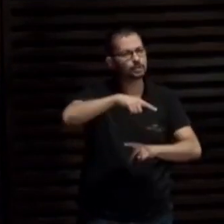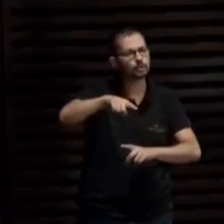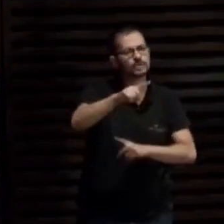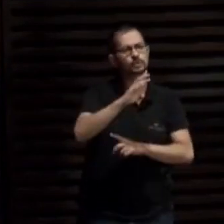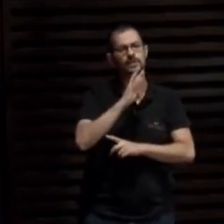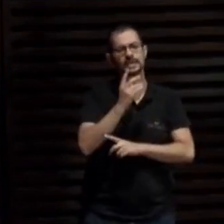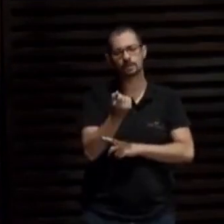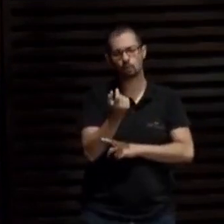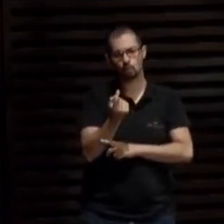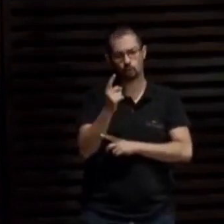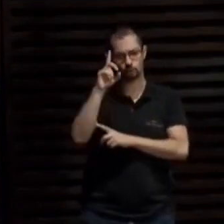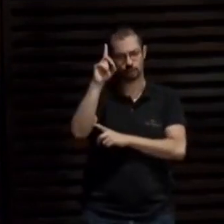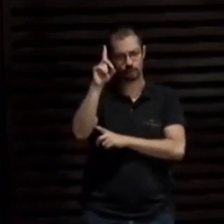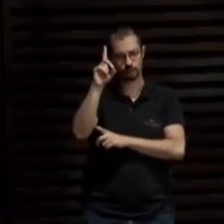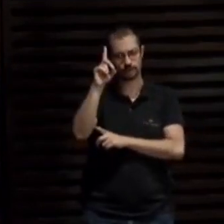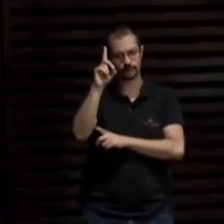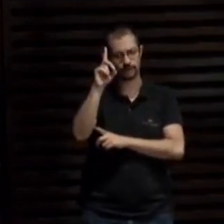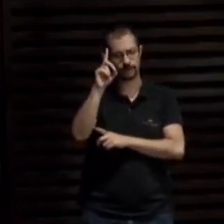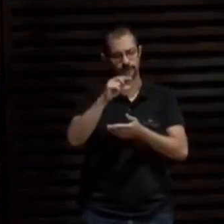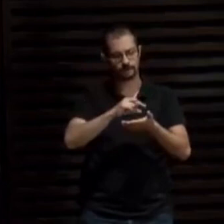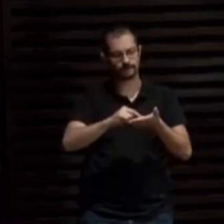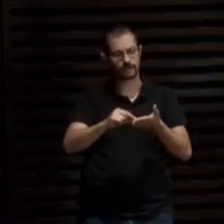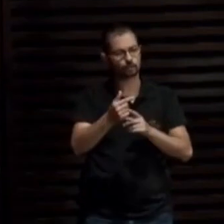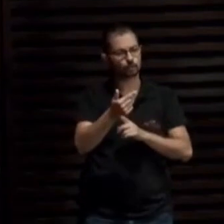3. Vamos ver o 2.